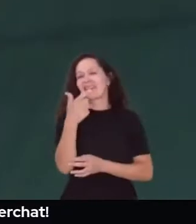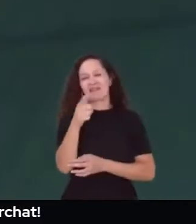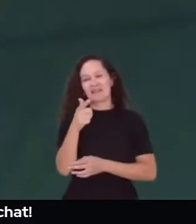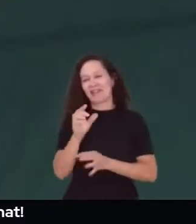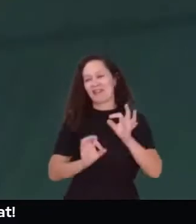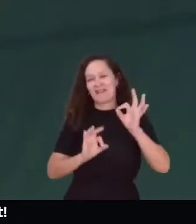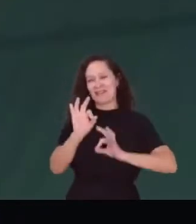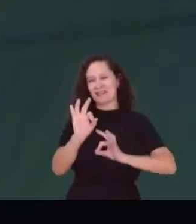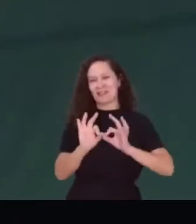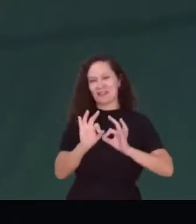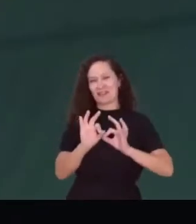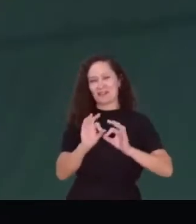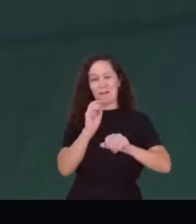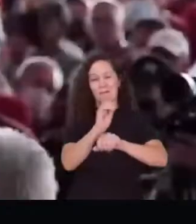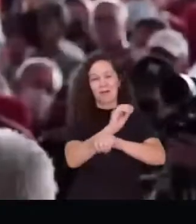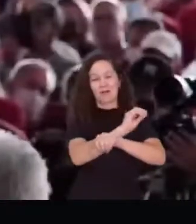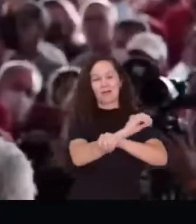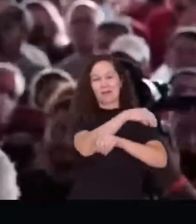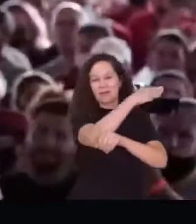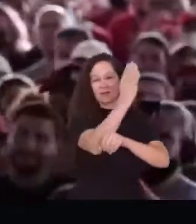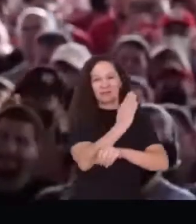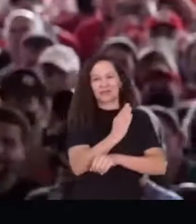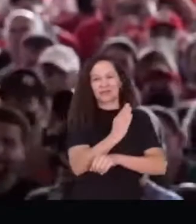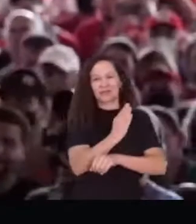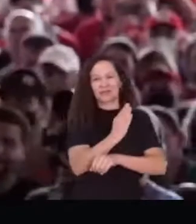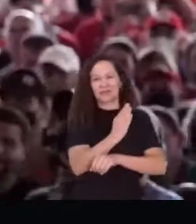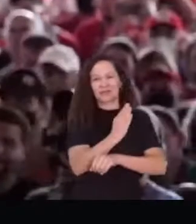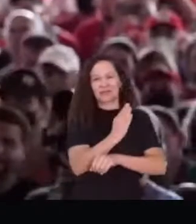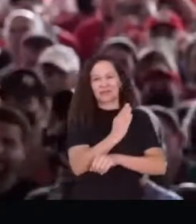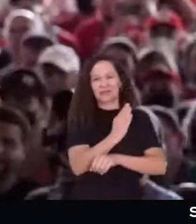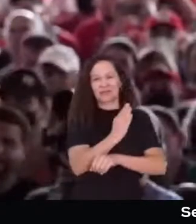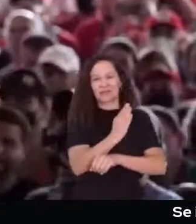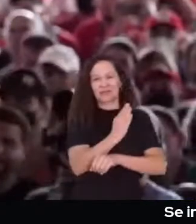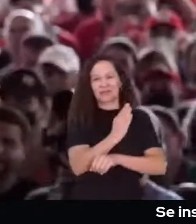país. Porque cuidar desse país, a primeira coisa,